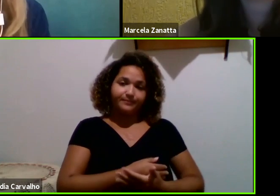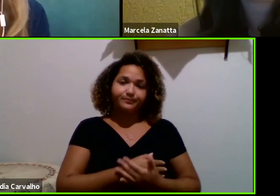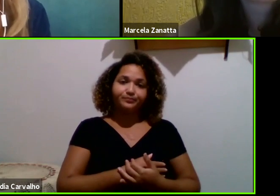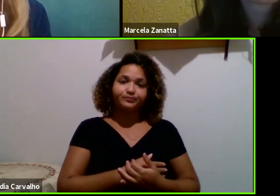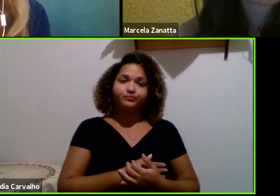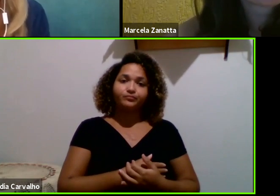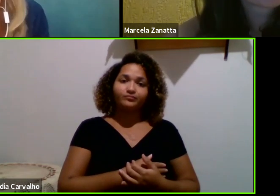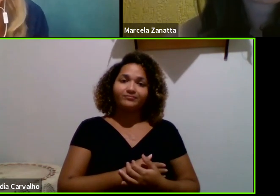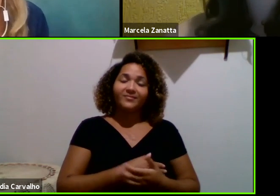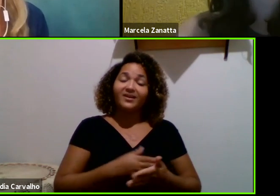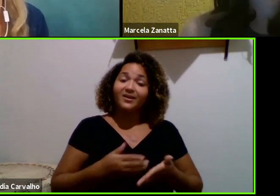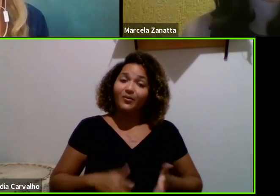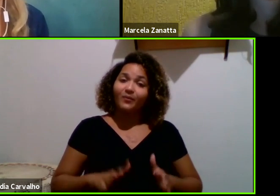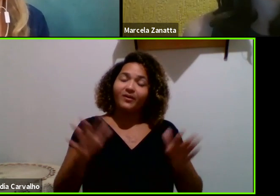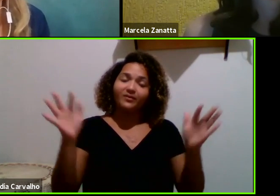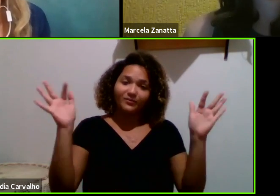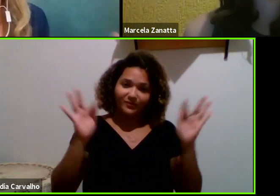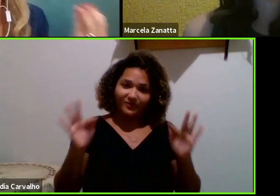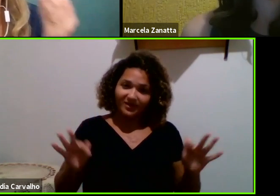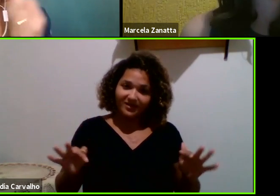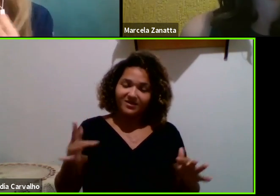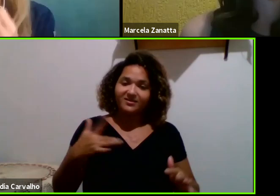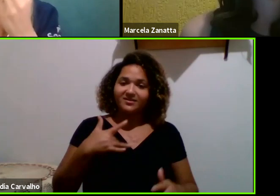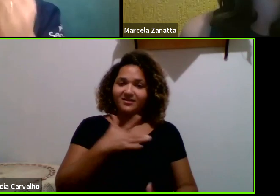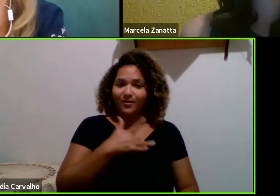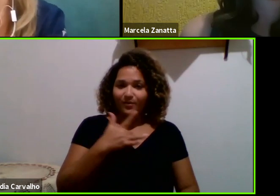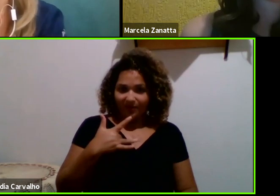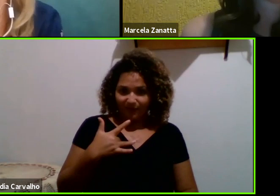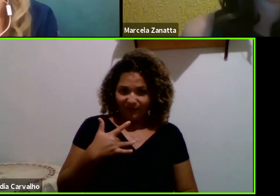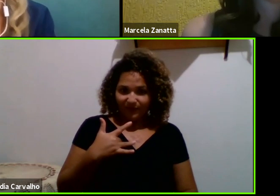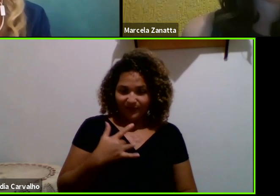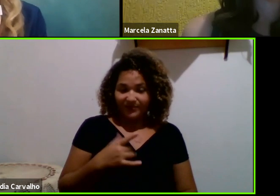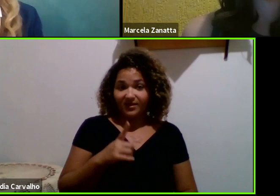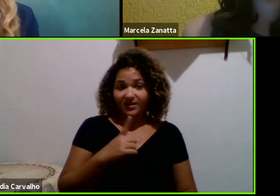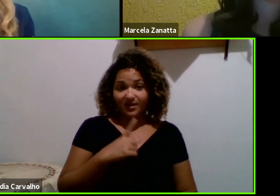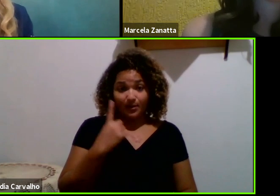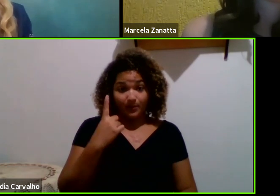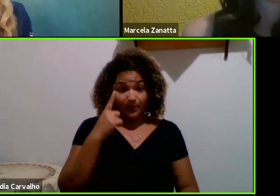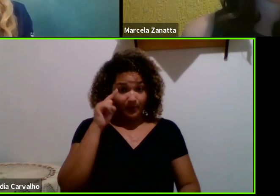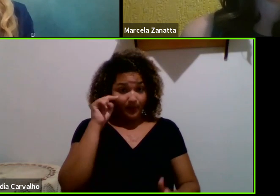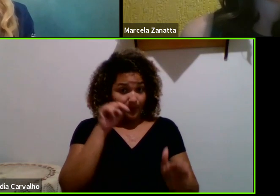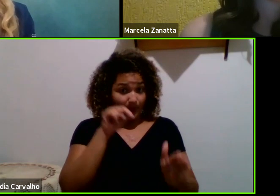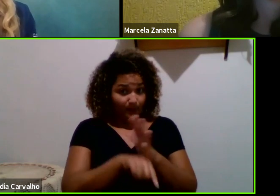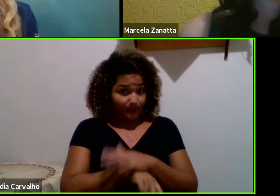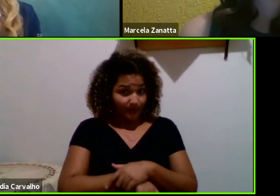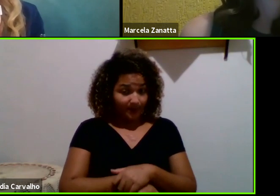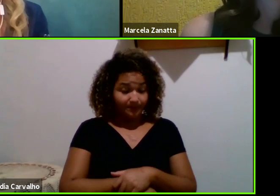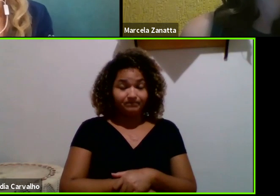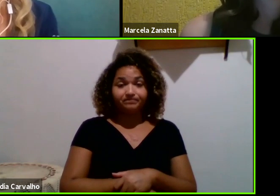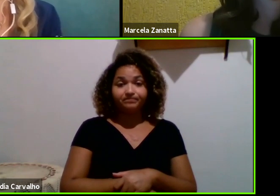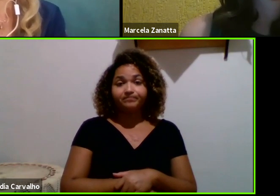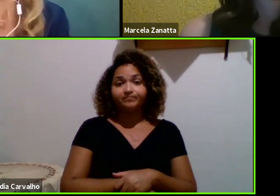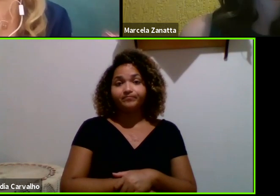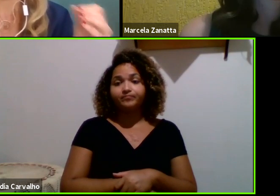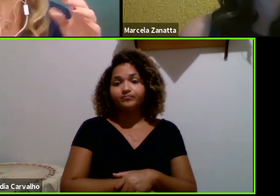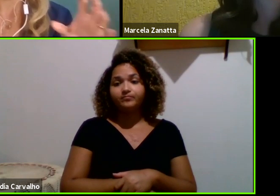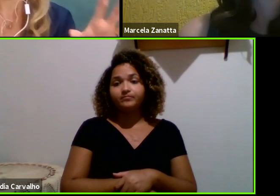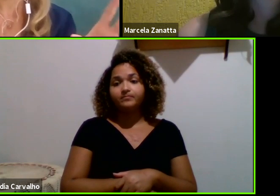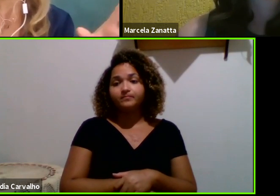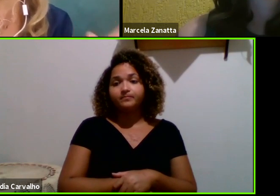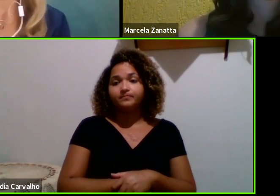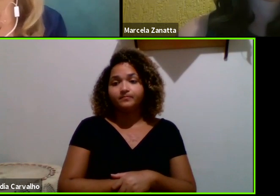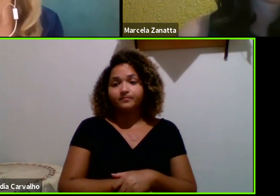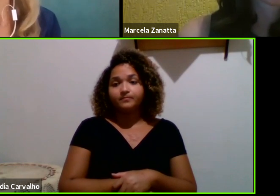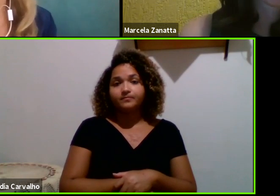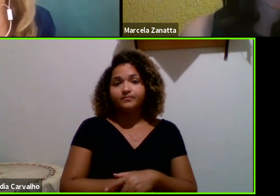parto feliz, num parto saudável. E aí tem uma pergunta para a gente, de uma pessoa que eu acabo